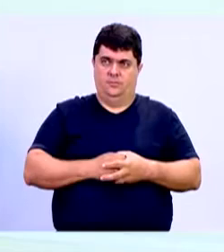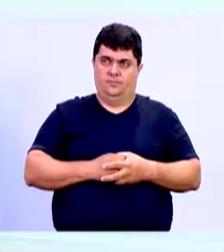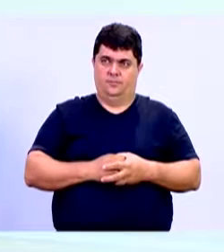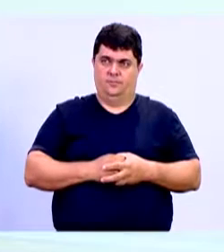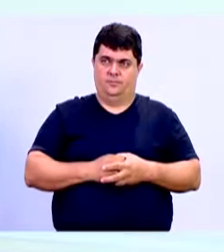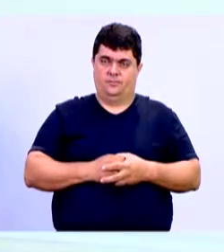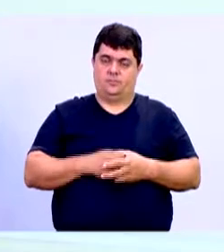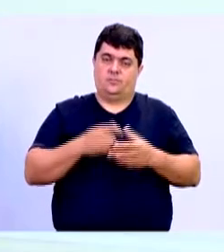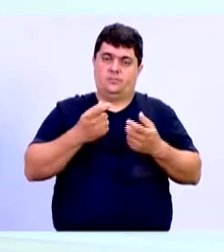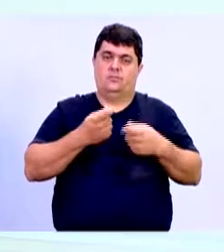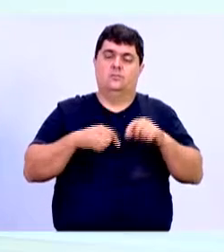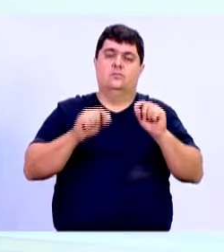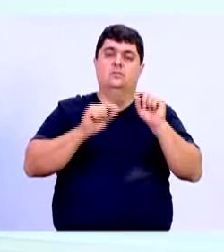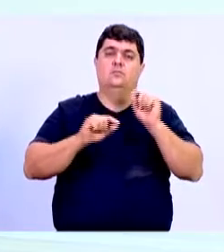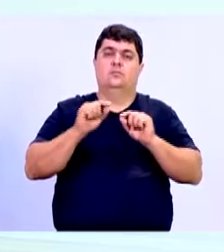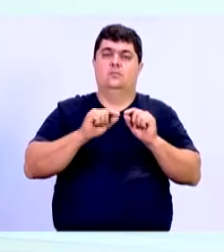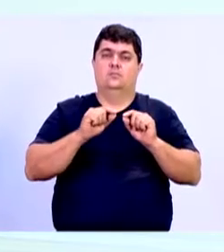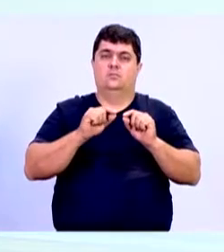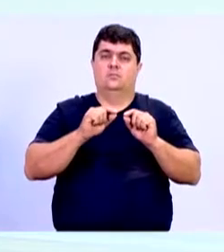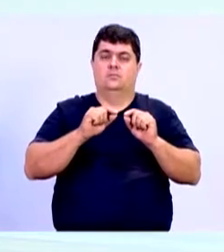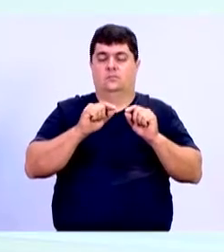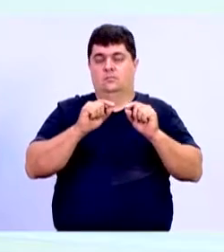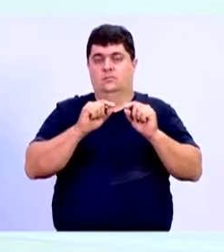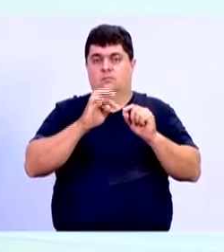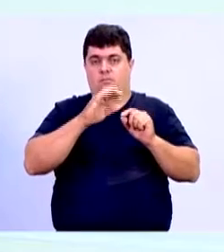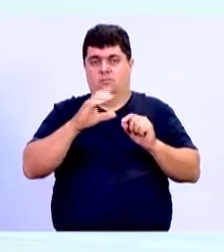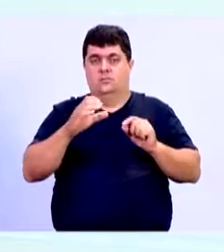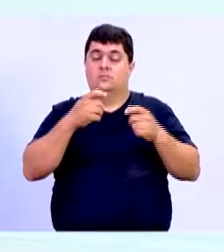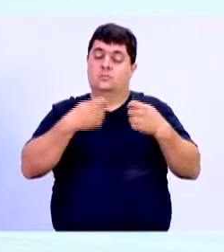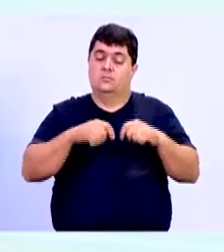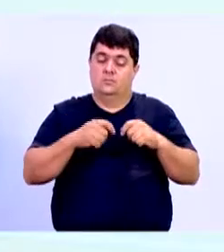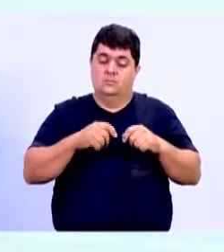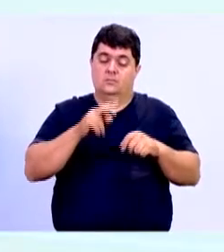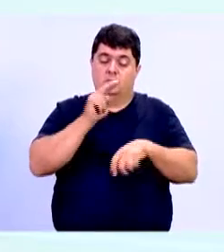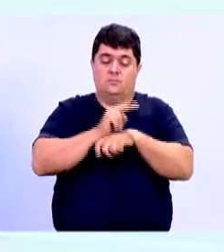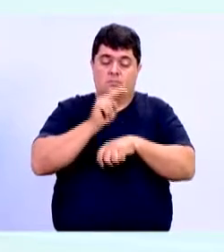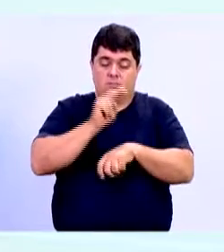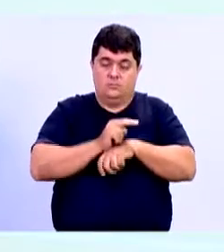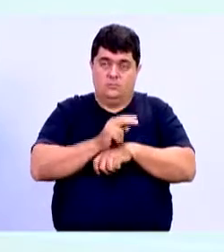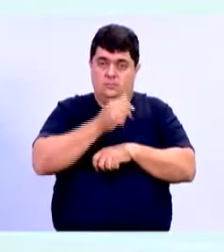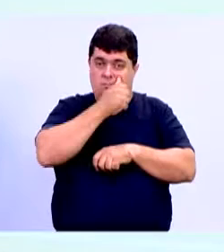é necessário que a organização tenha